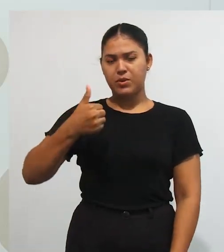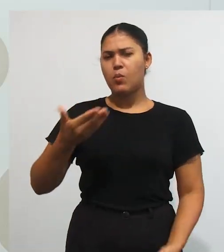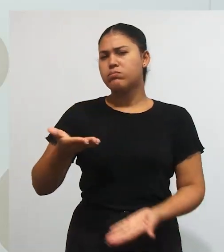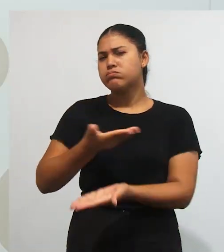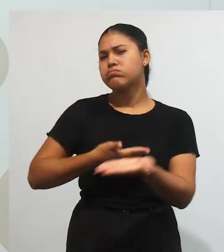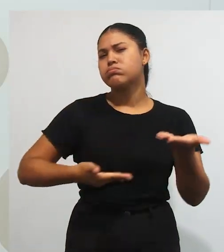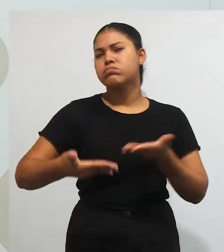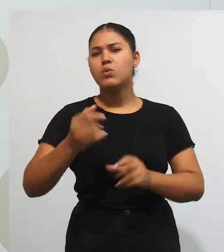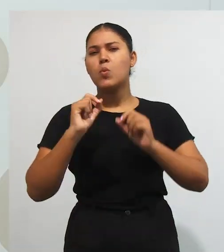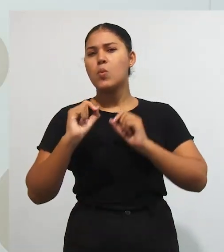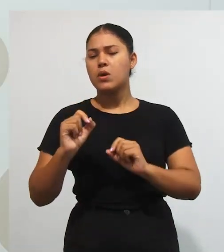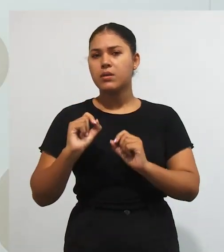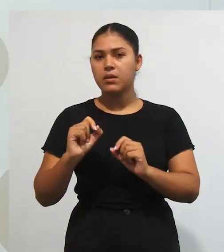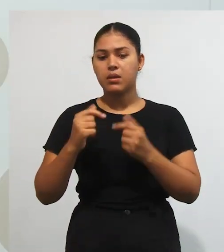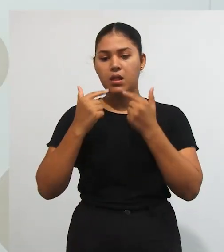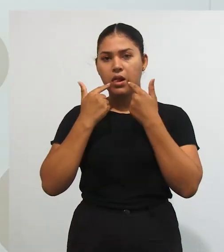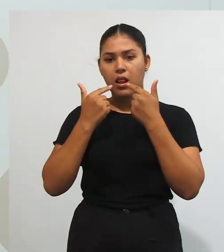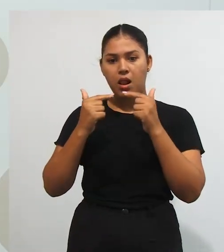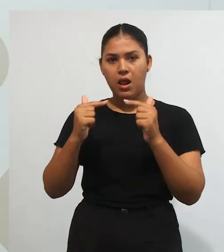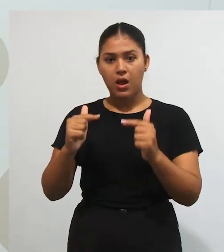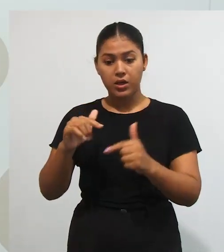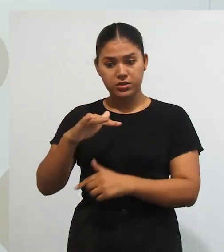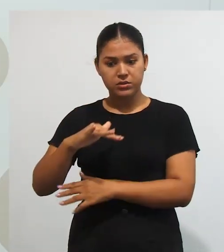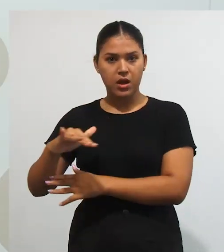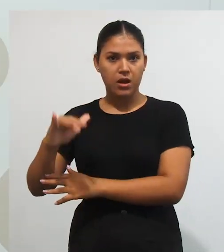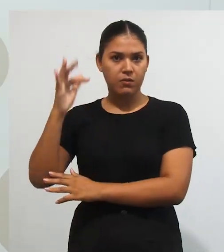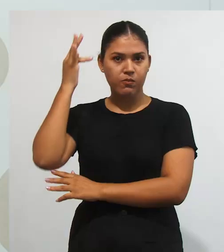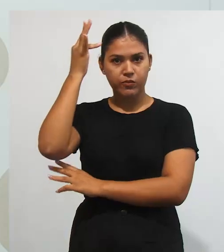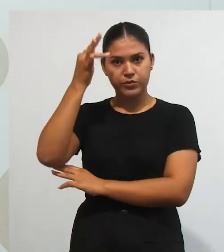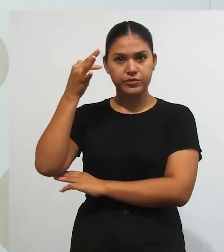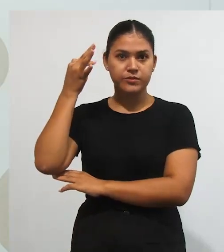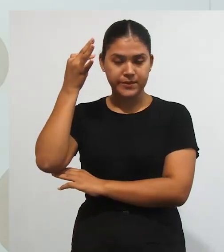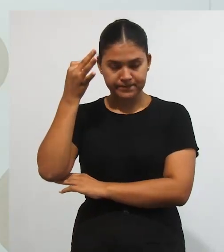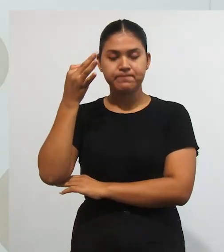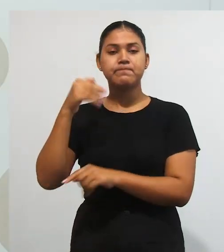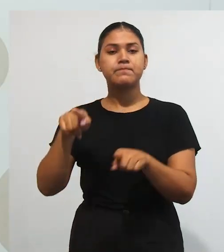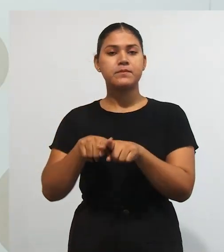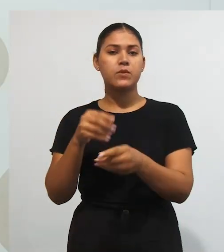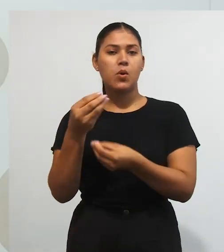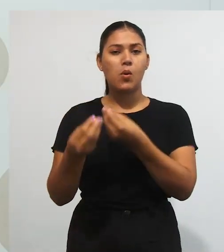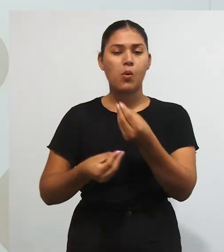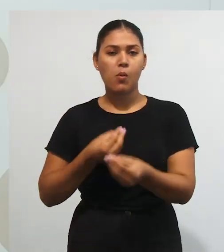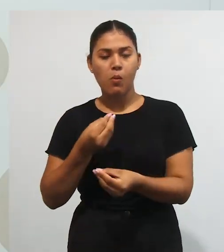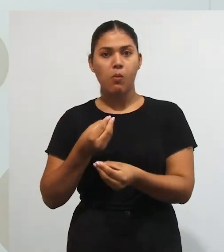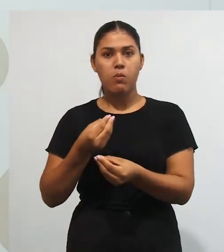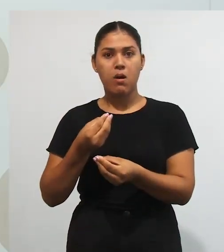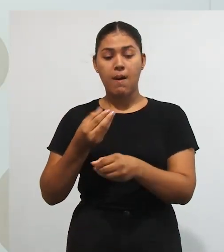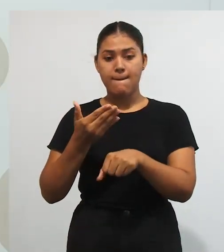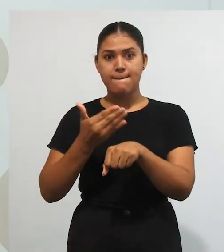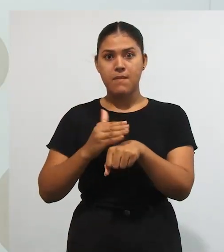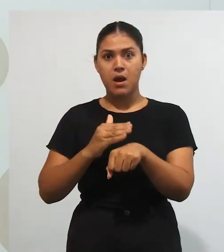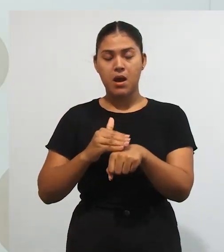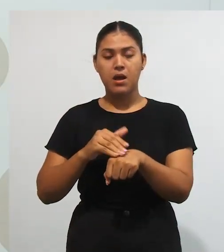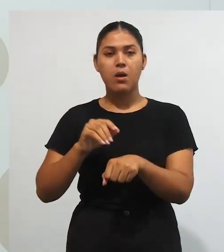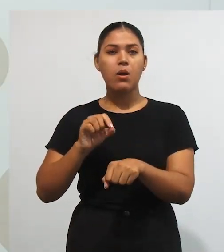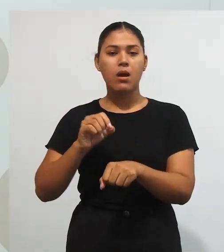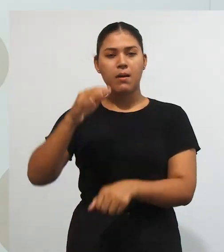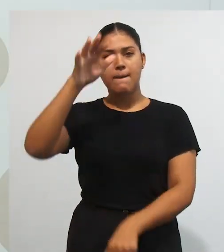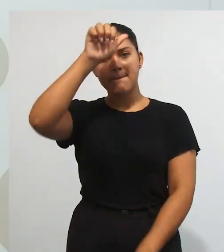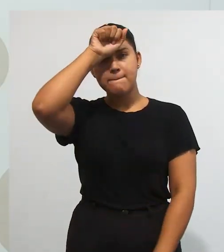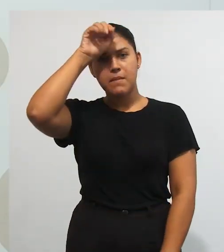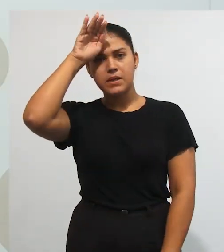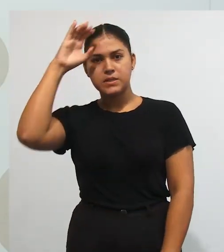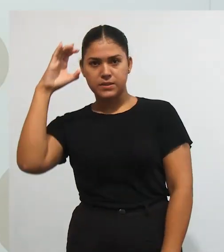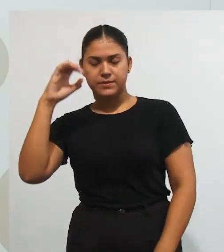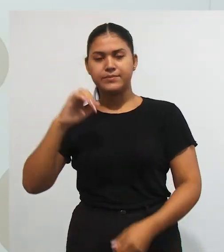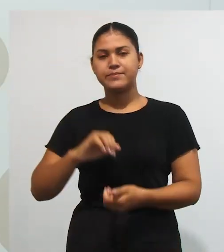sobre a linguagem na perspectiva da filosofia da linguagem e a sua influência no ato de alfabetizar. Mas antes eu vou